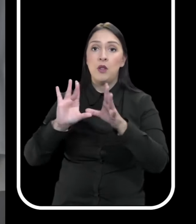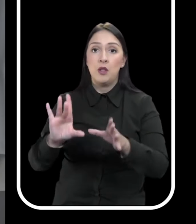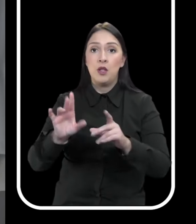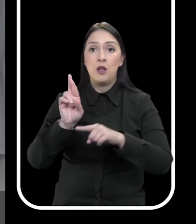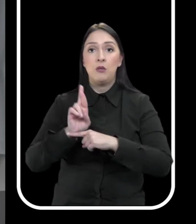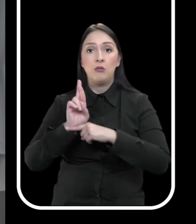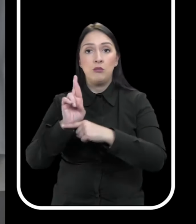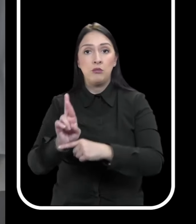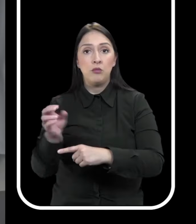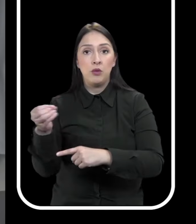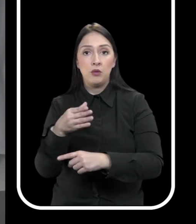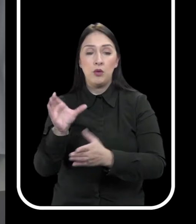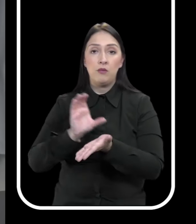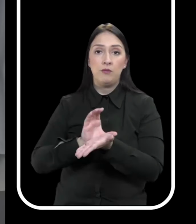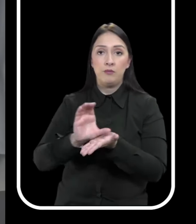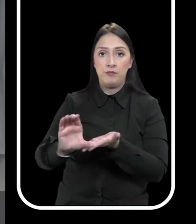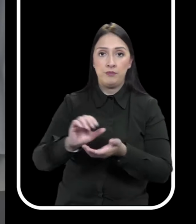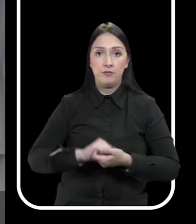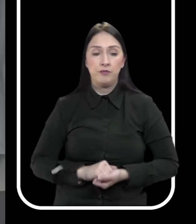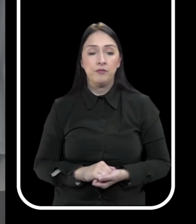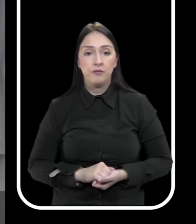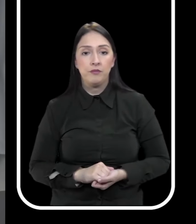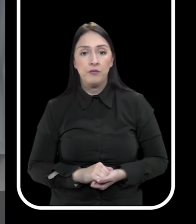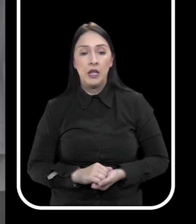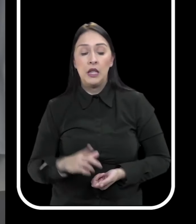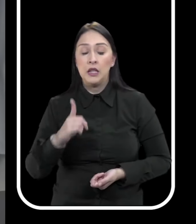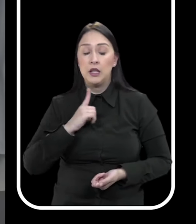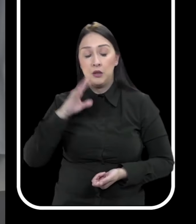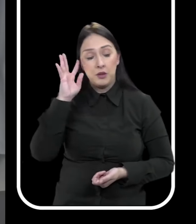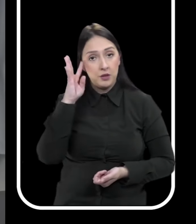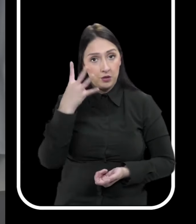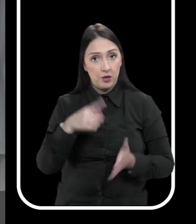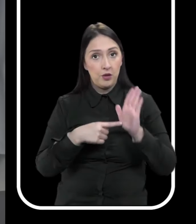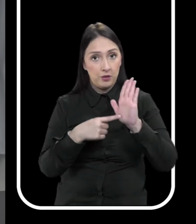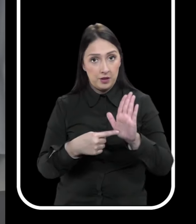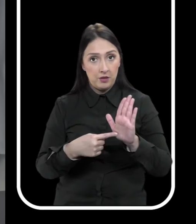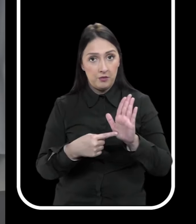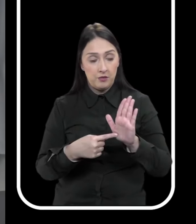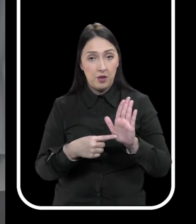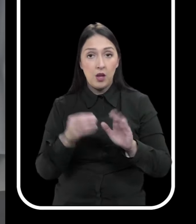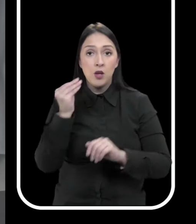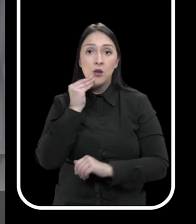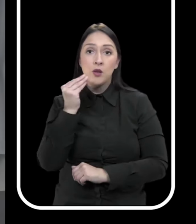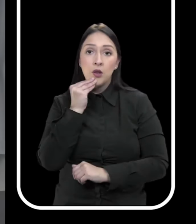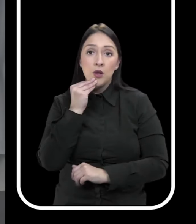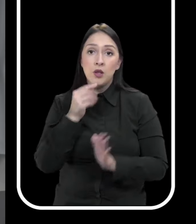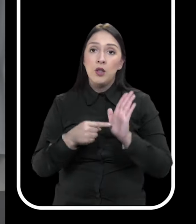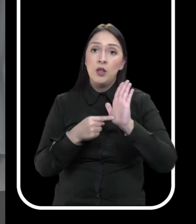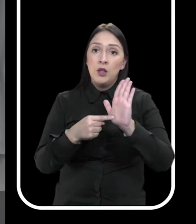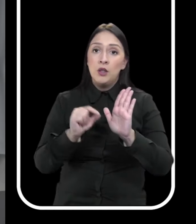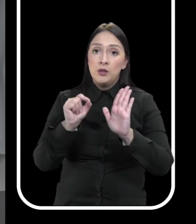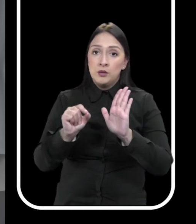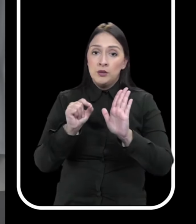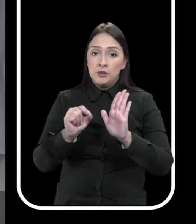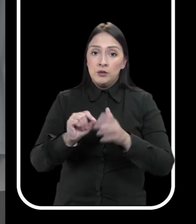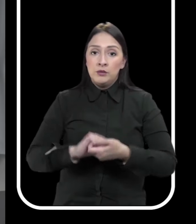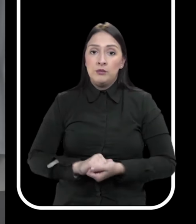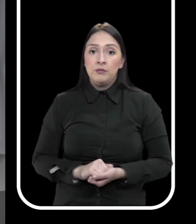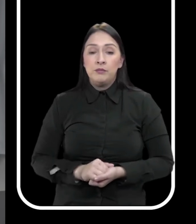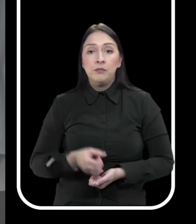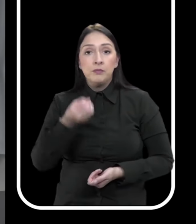vão liberar os recursos para um novo investimento, e dizer, eu tenho aqui uma solução. A solução no simulador se